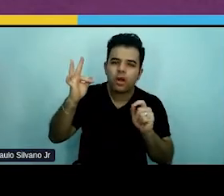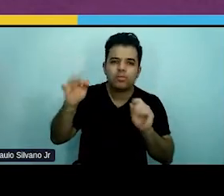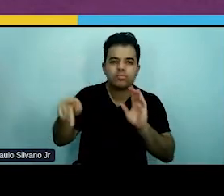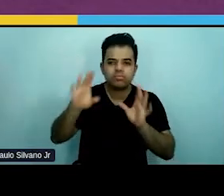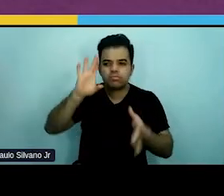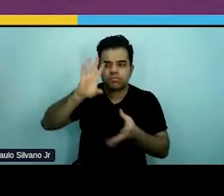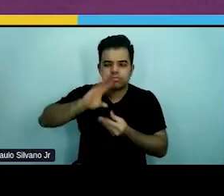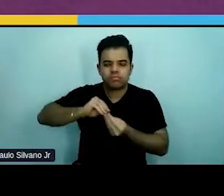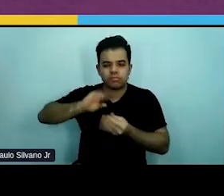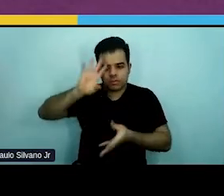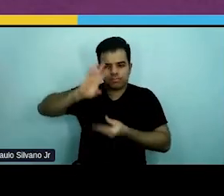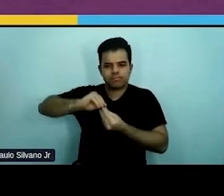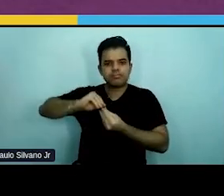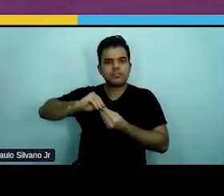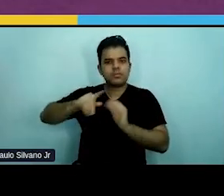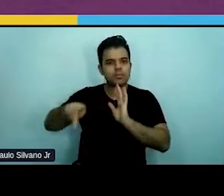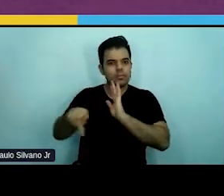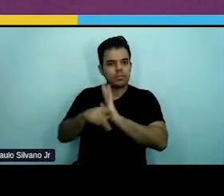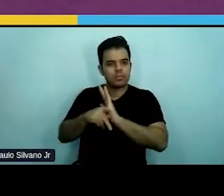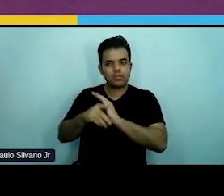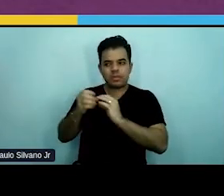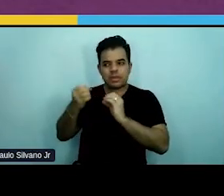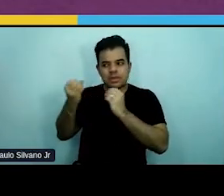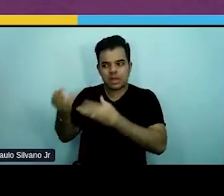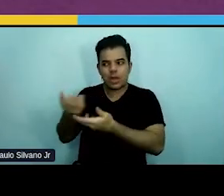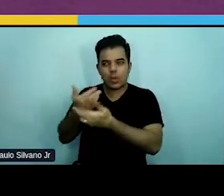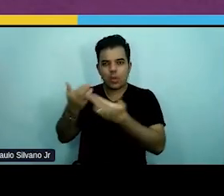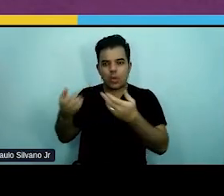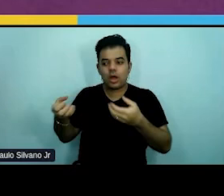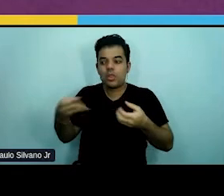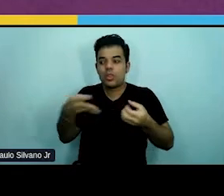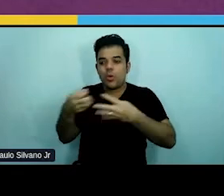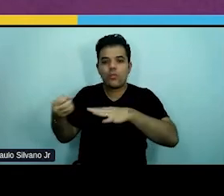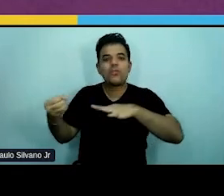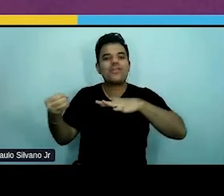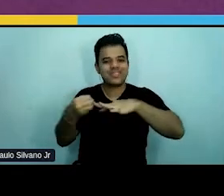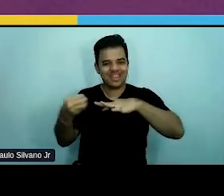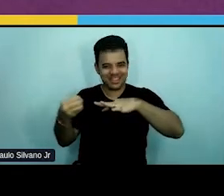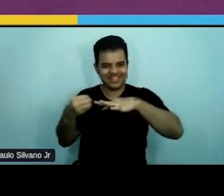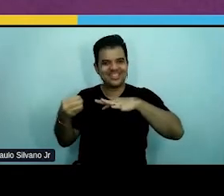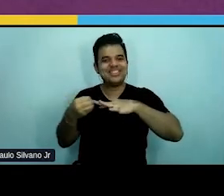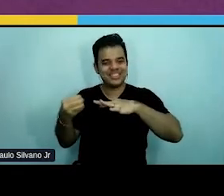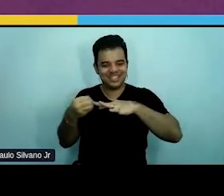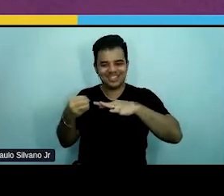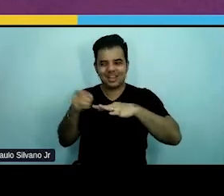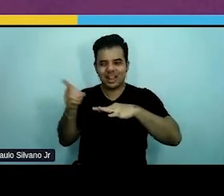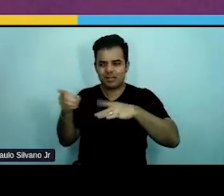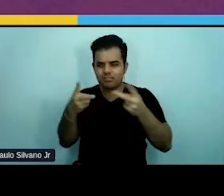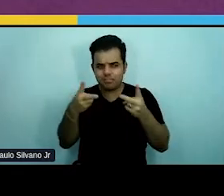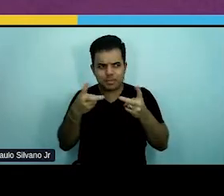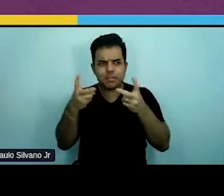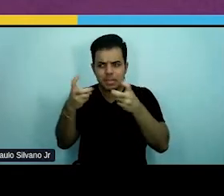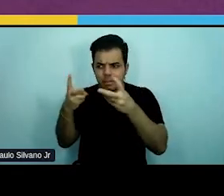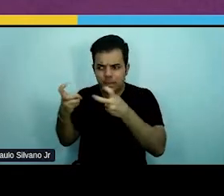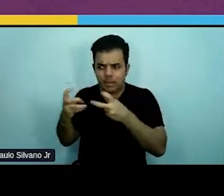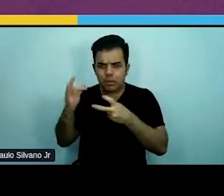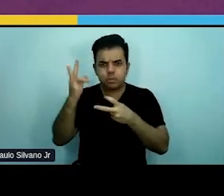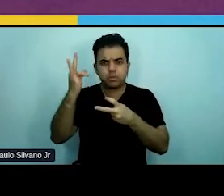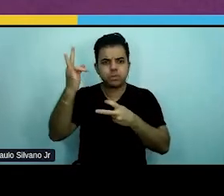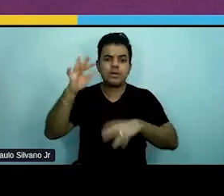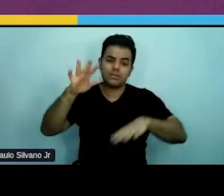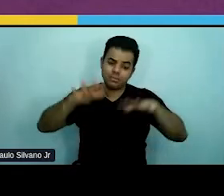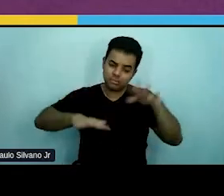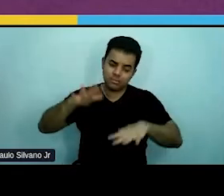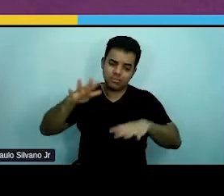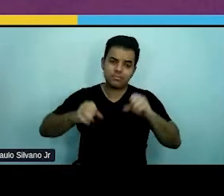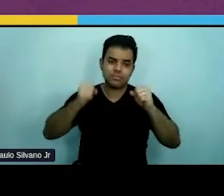realizar predições ao ser entregue para elas novos dados, tá certo? E aí se uma determinada